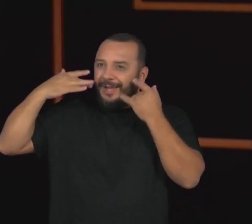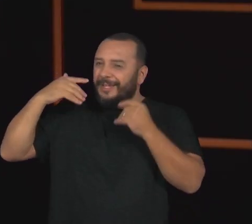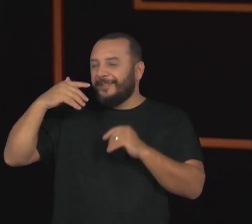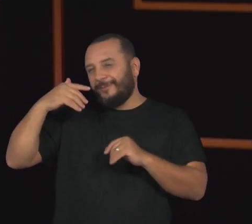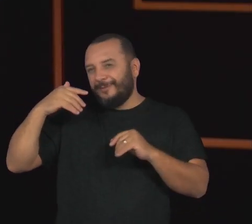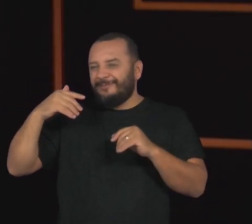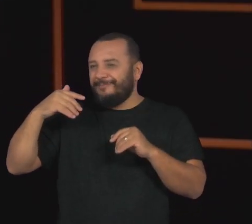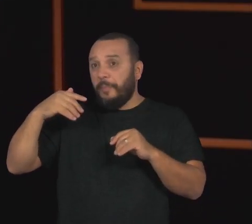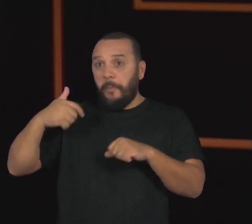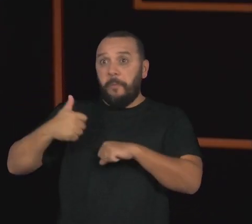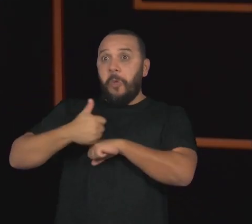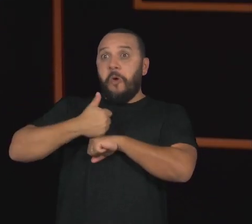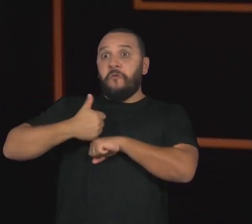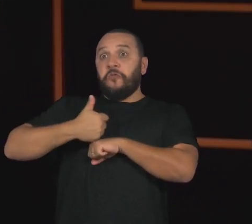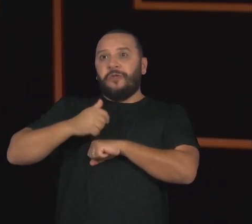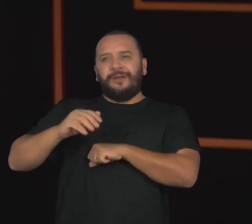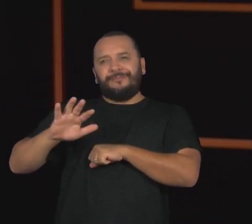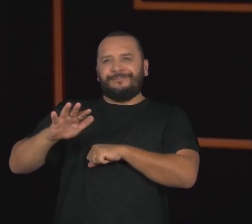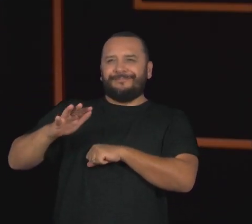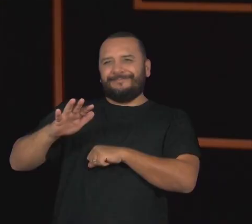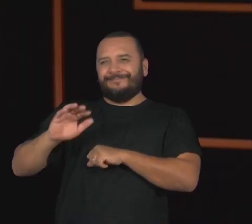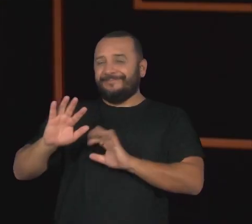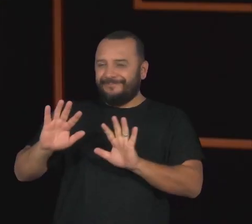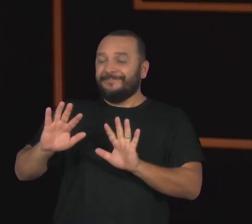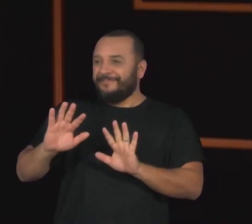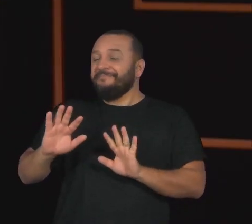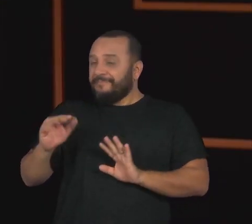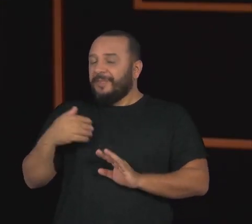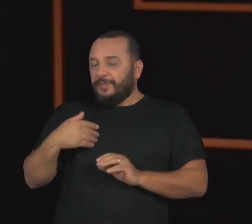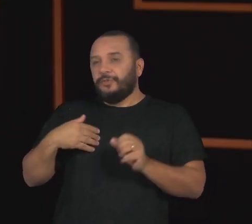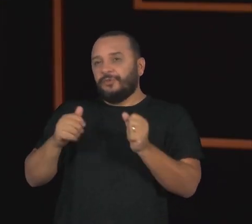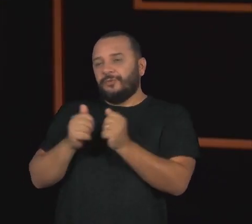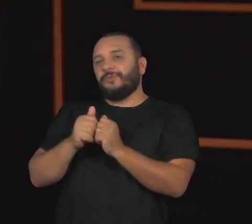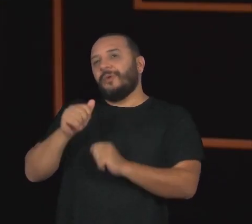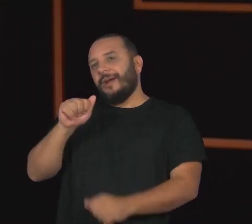com a Ete Fraser e o Chico Martins. Olha.